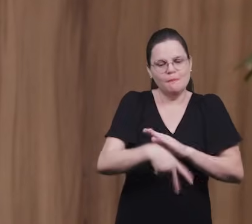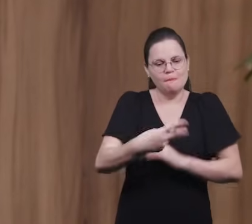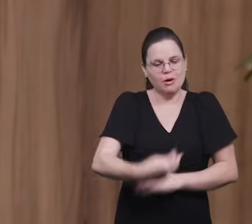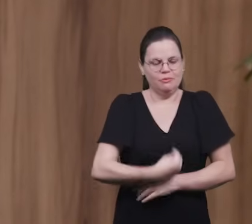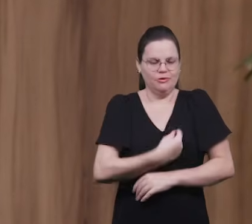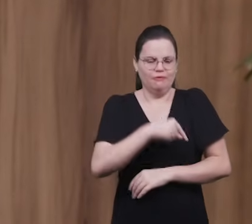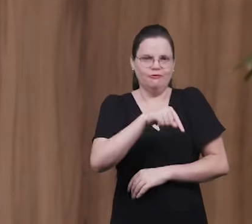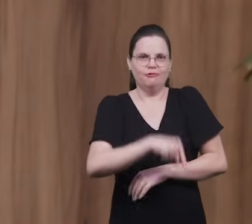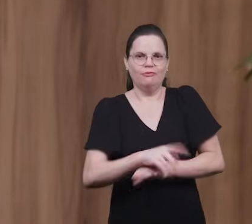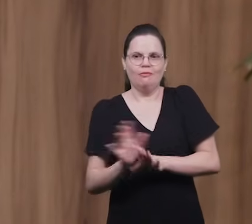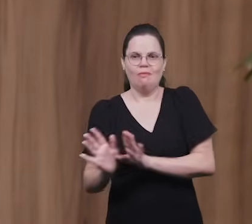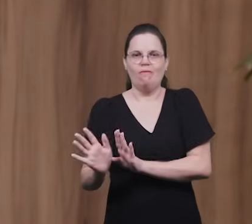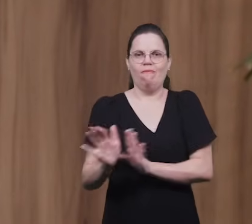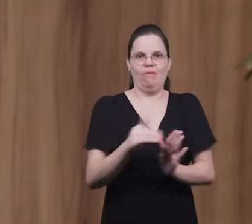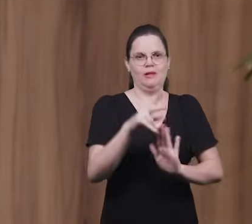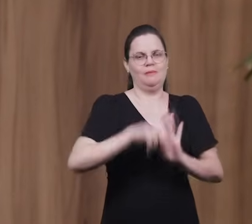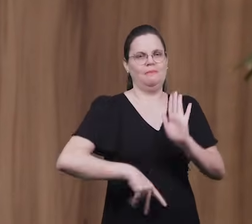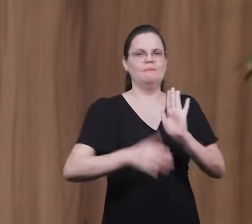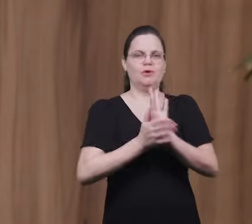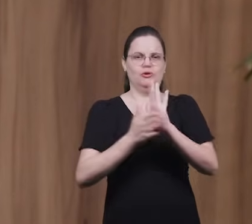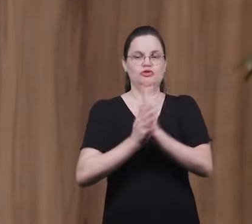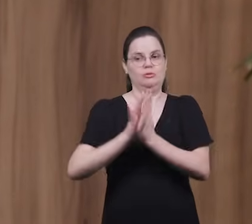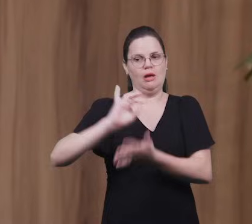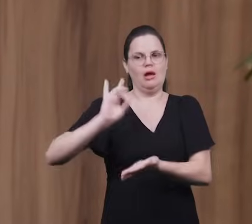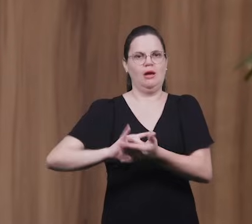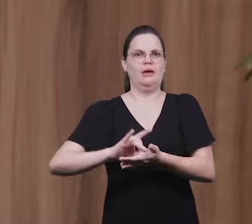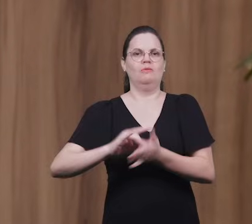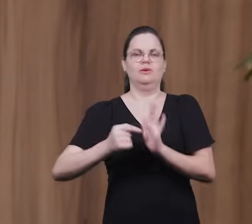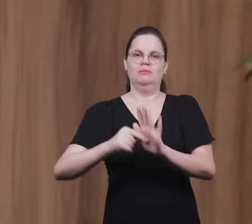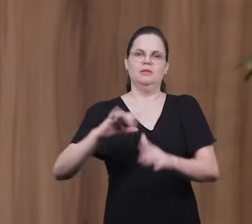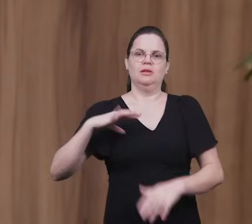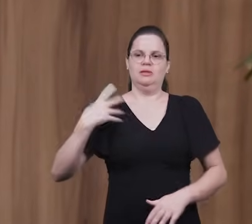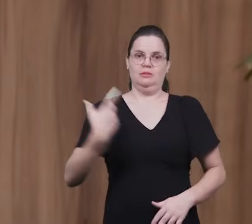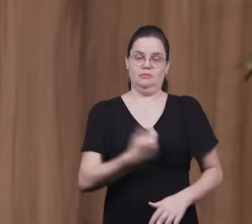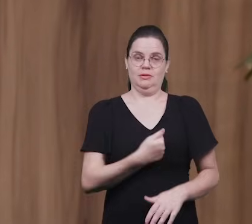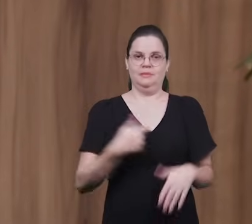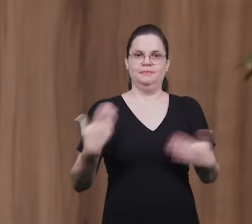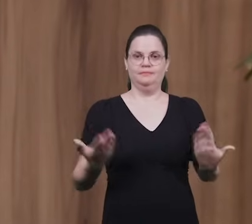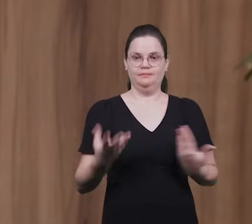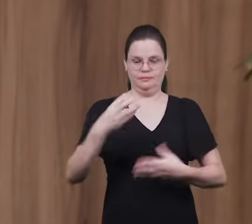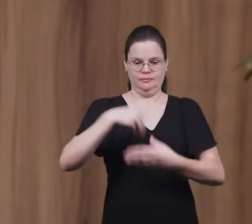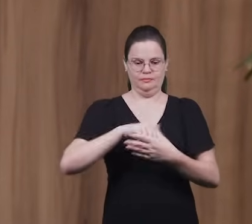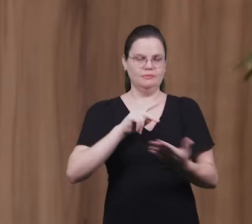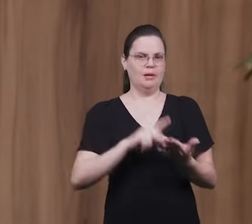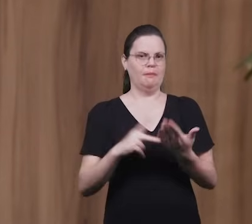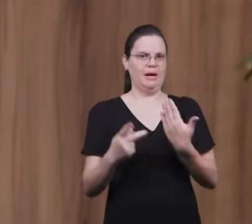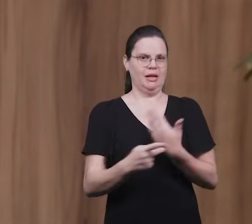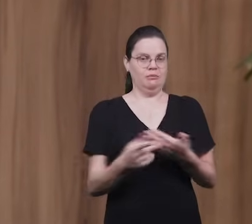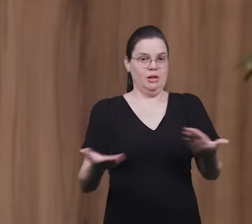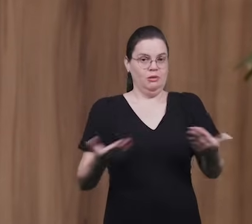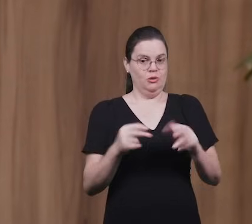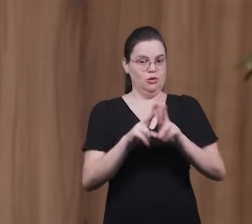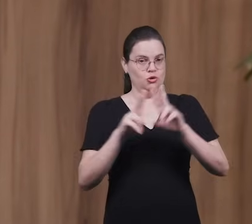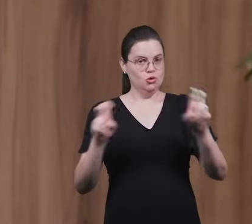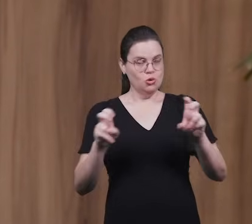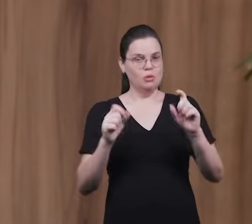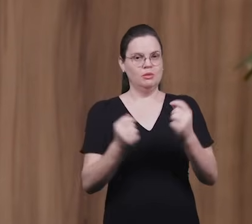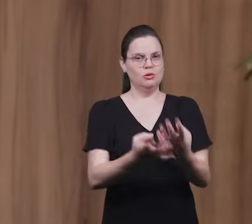este mundo, desviando do propósito que era a salvação. Então, nessa parábola agora do trigo e do